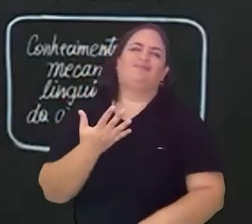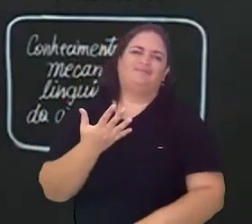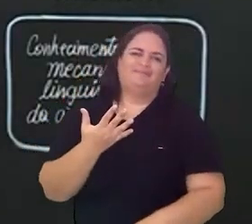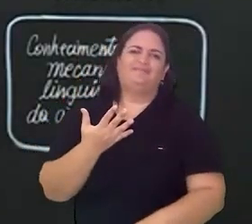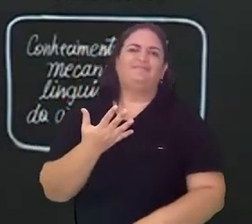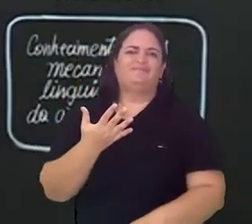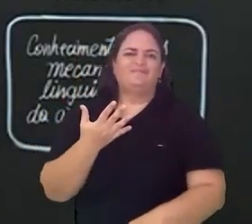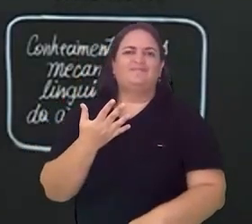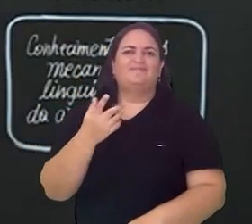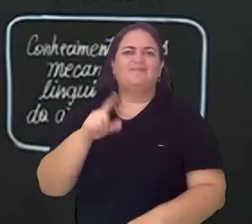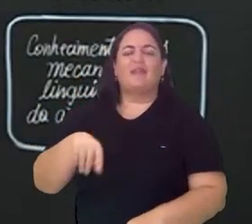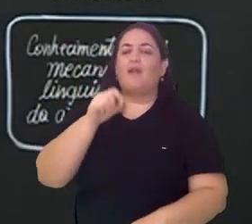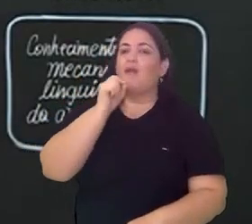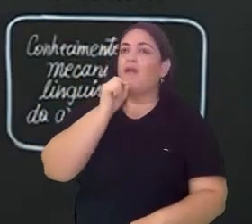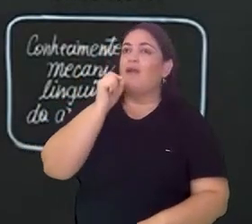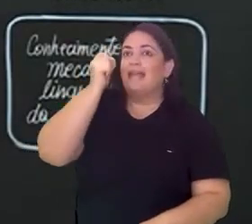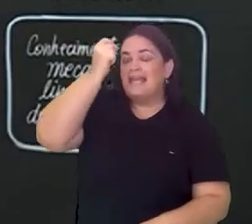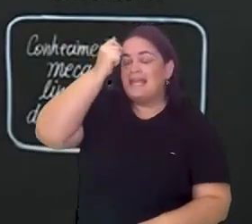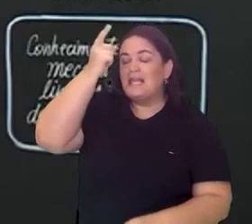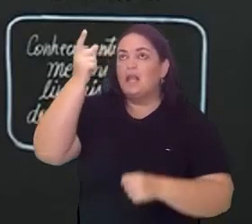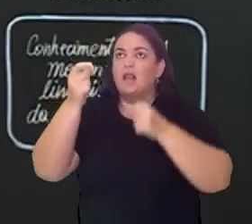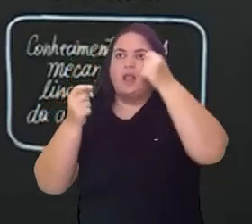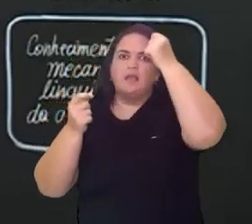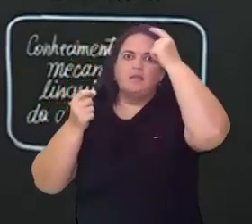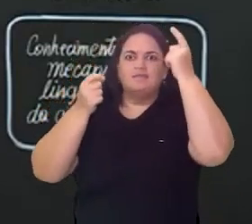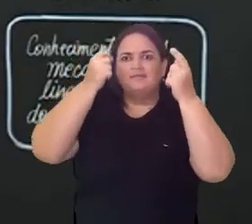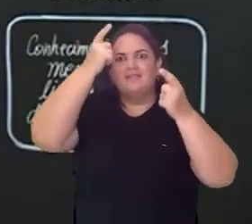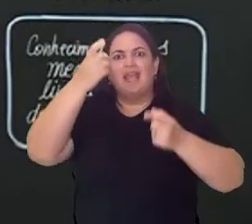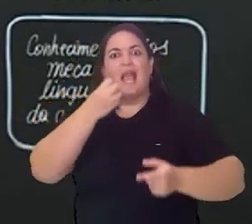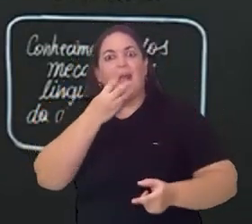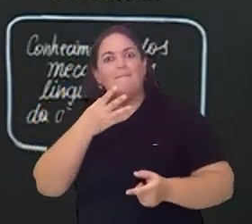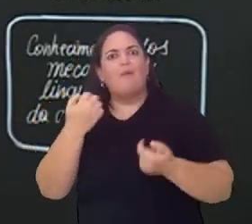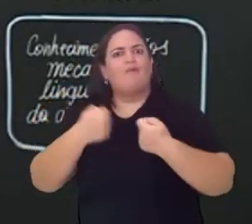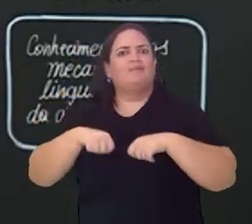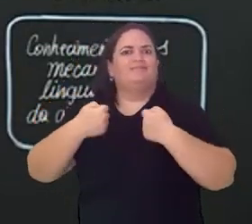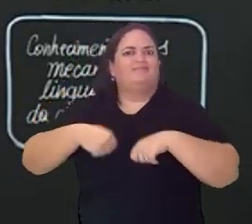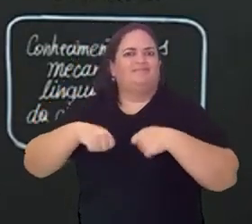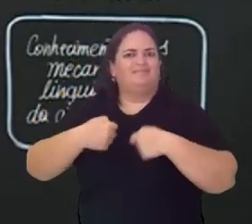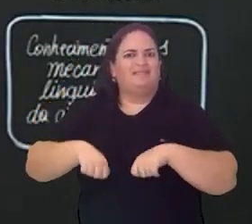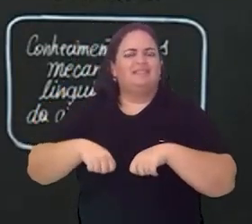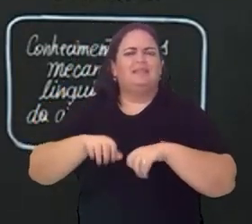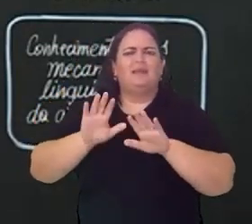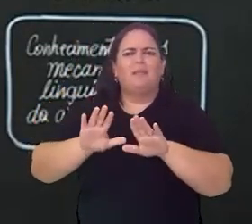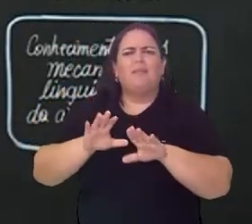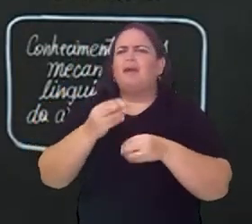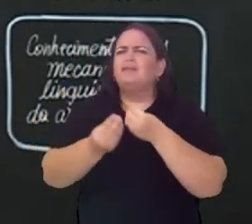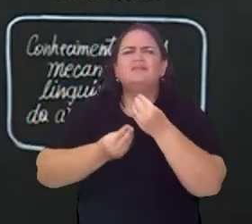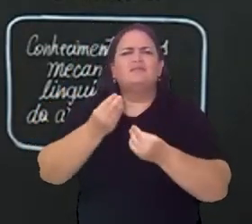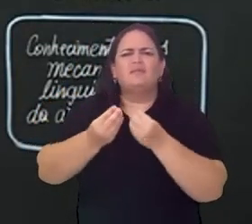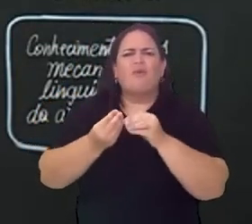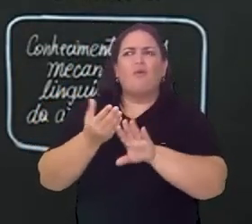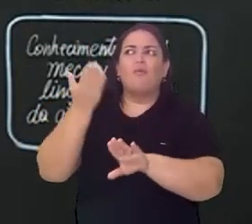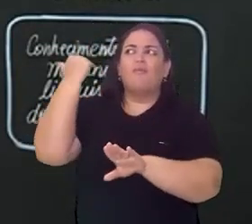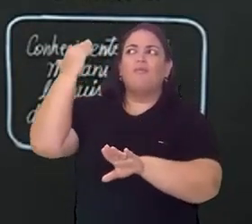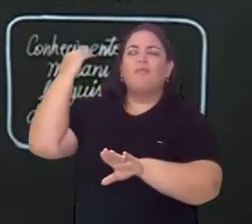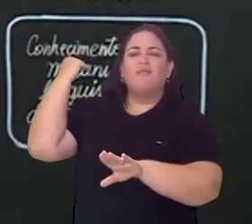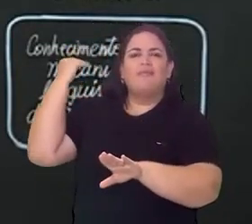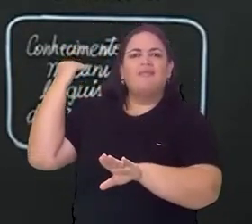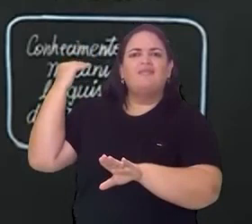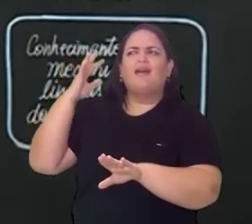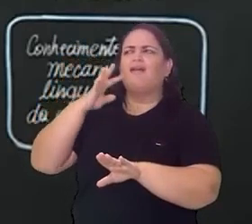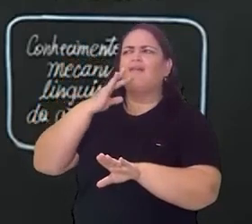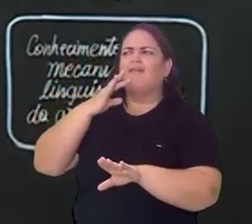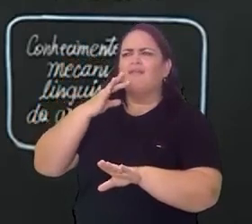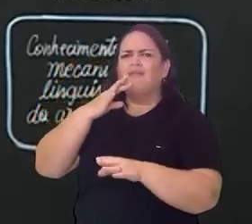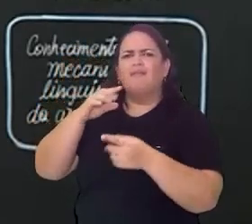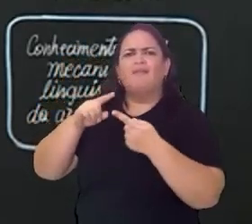de um texto são as boas ideias. E as ideias não surgem do nada, né? As ideias precisam ser construídas a partir de um